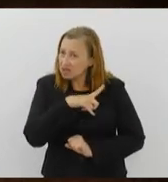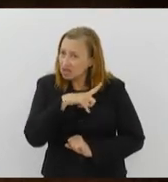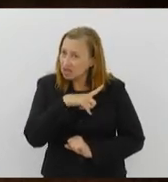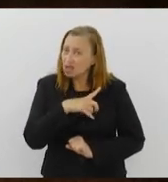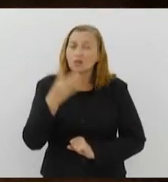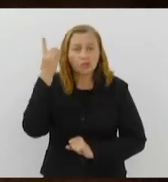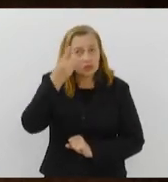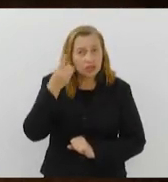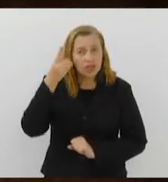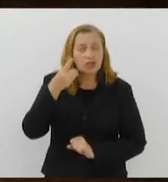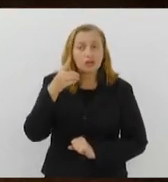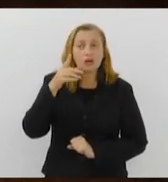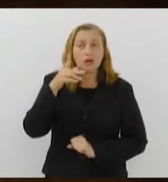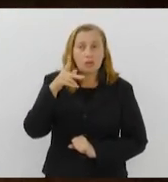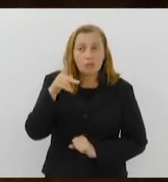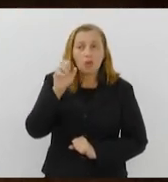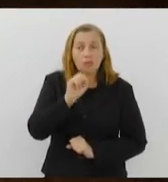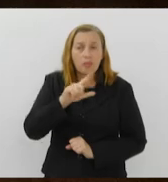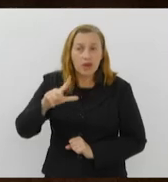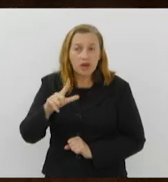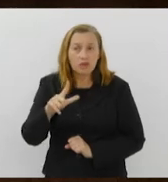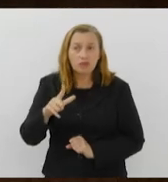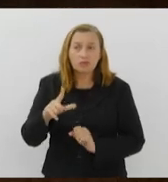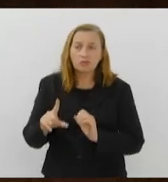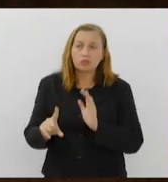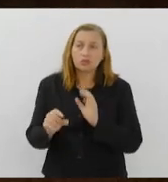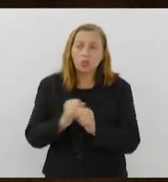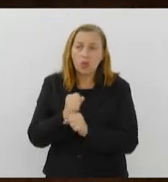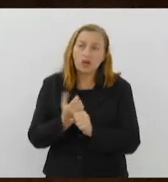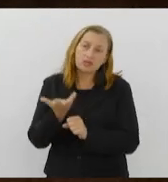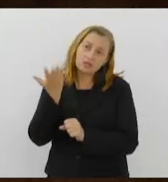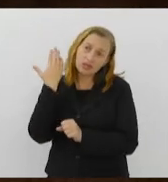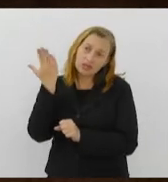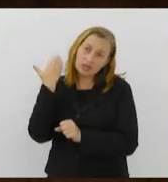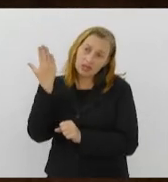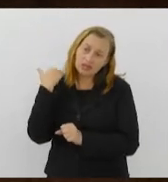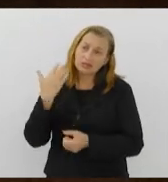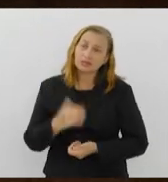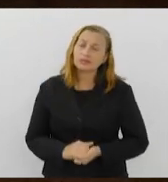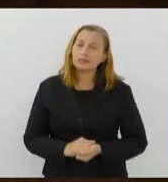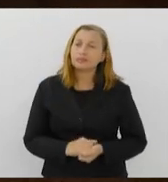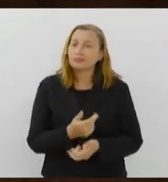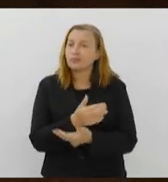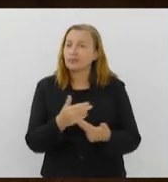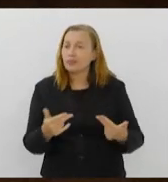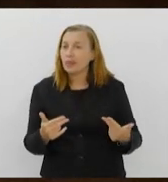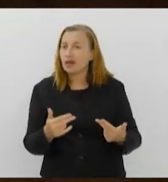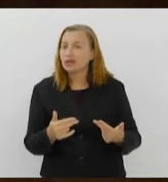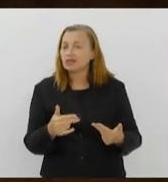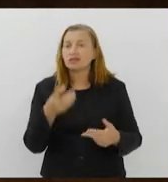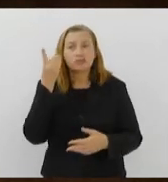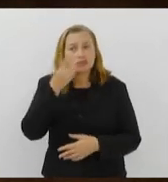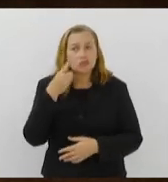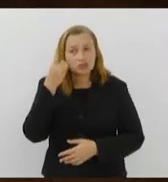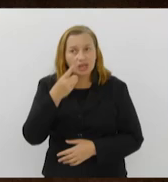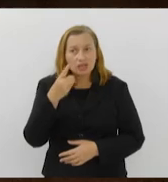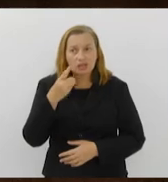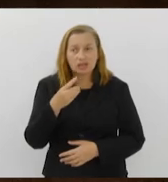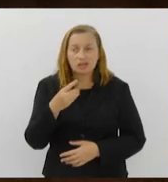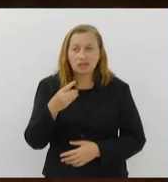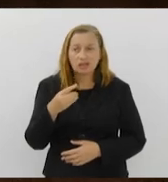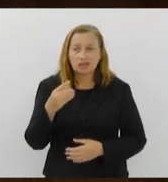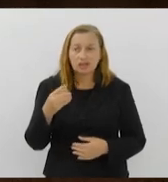como deputado Pobel, na legislatura passada, com diversos outros deputados, impeachmentaram o governador Wilson